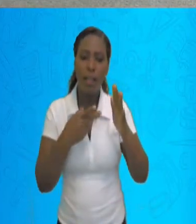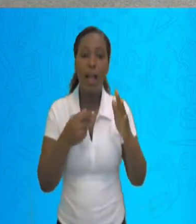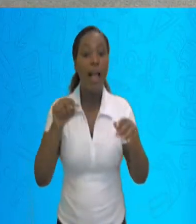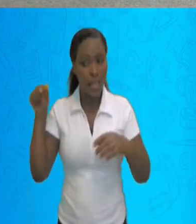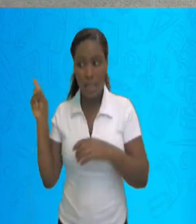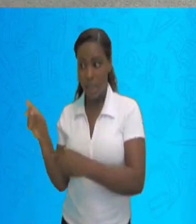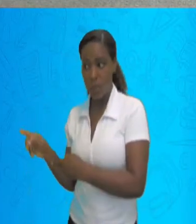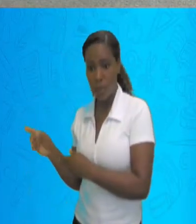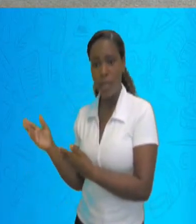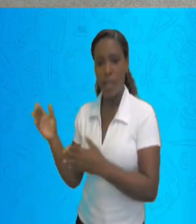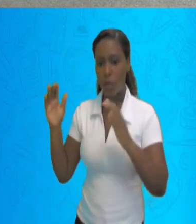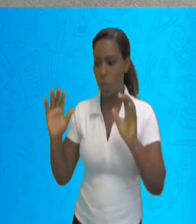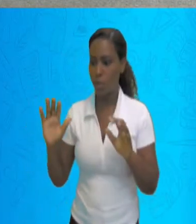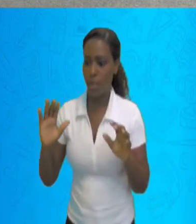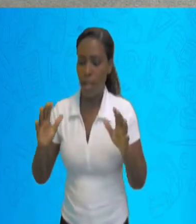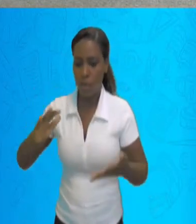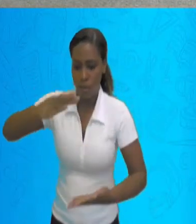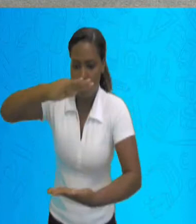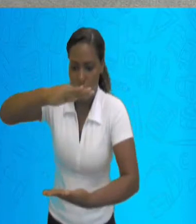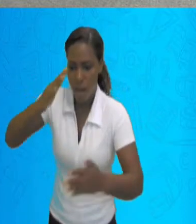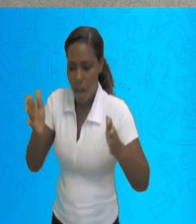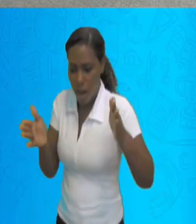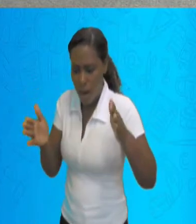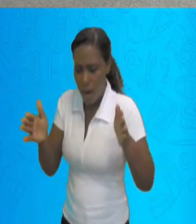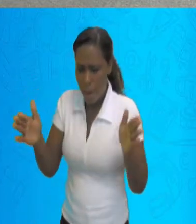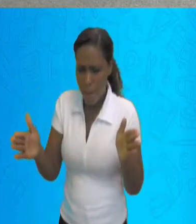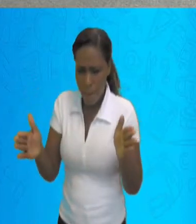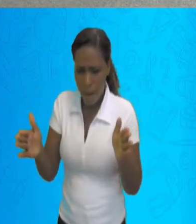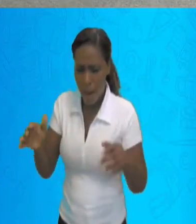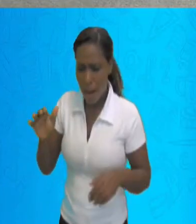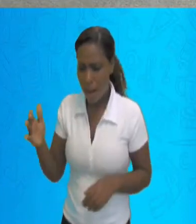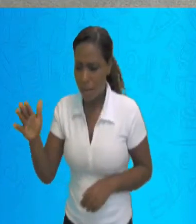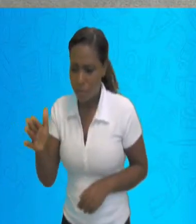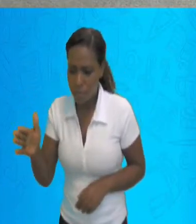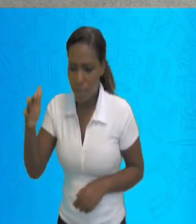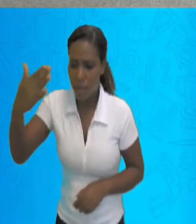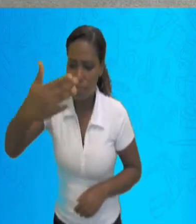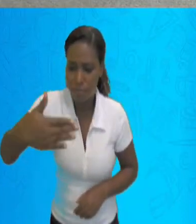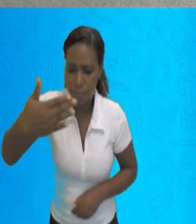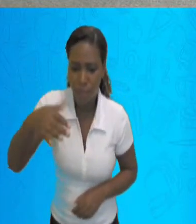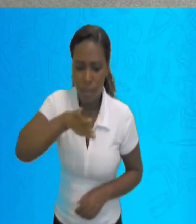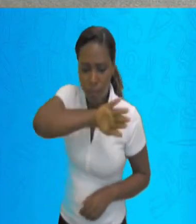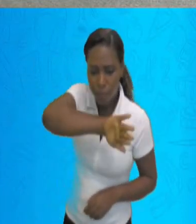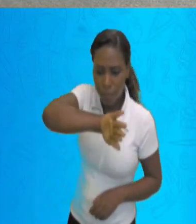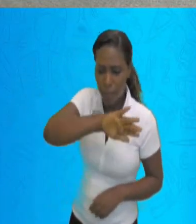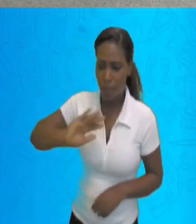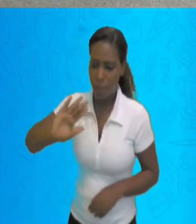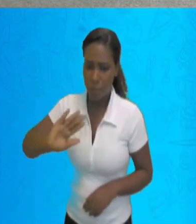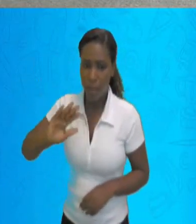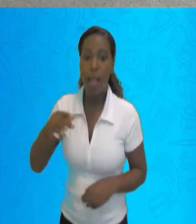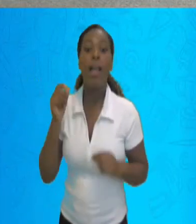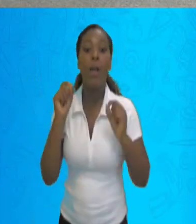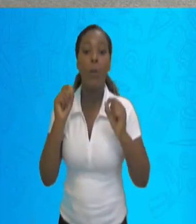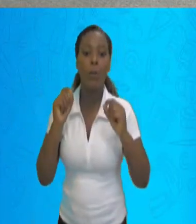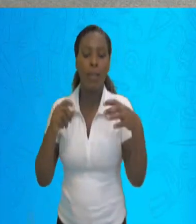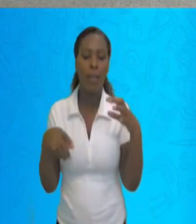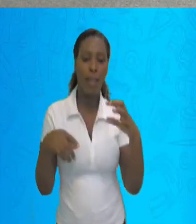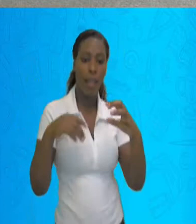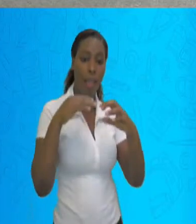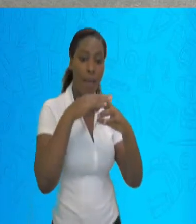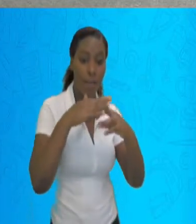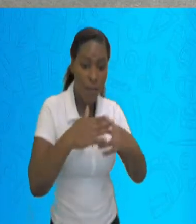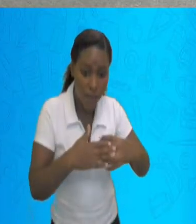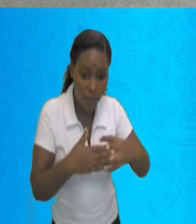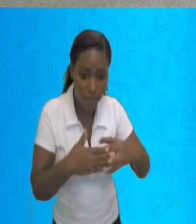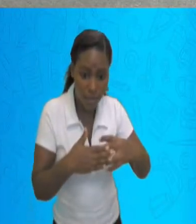arestas são os segmentos de retas que se encontram nas faces. Então, toda linha aqui, ó, esse segmento